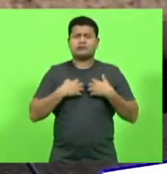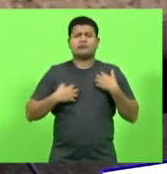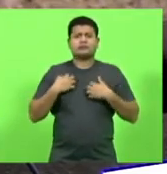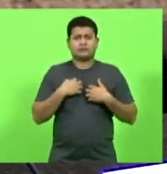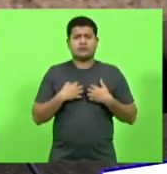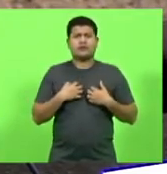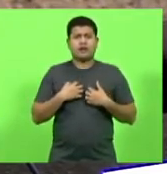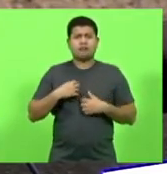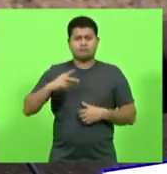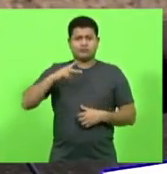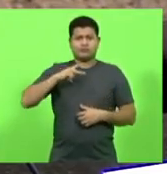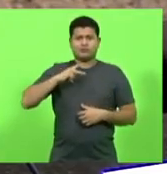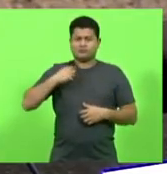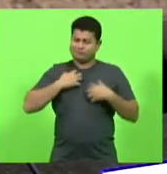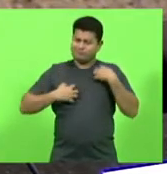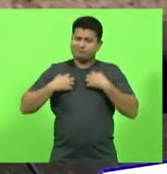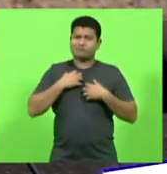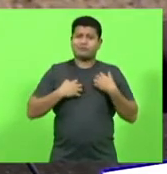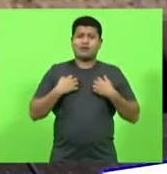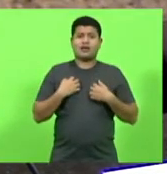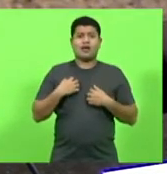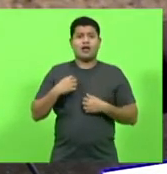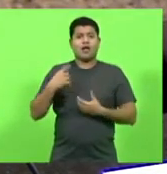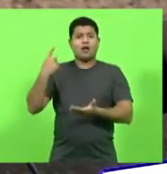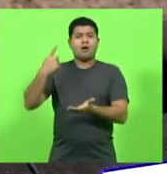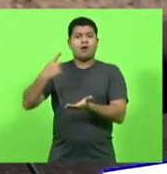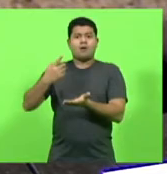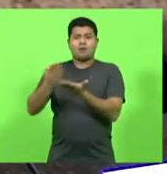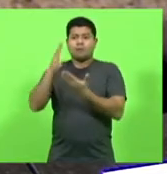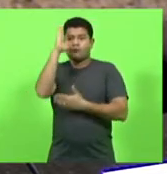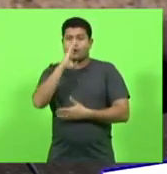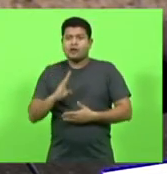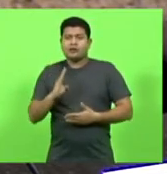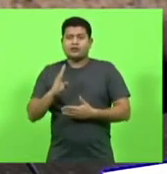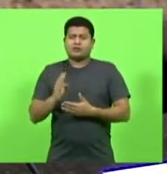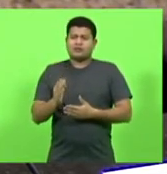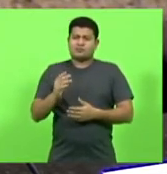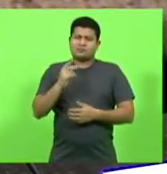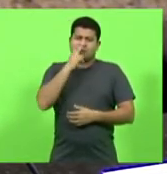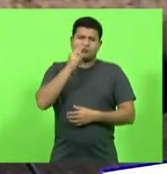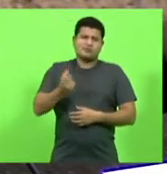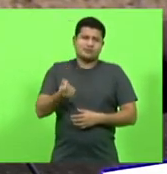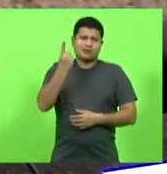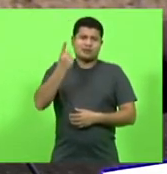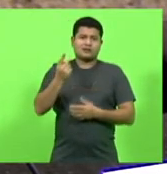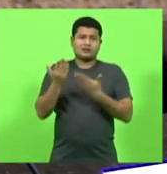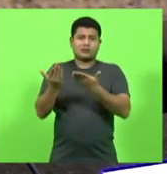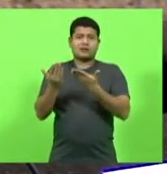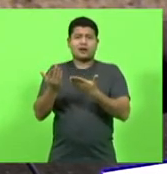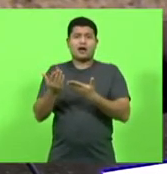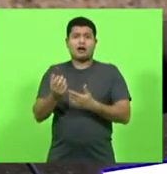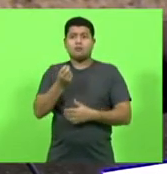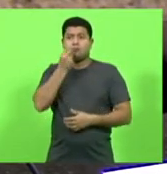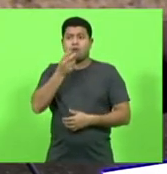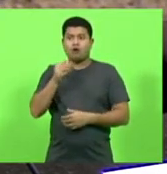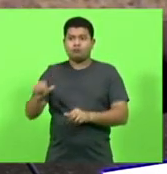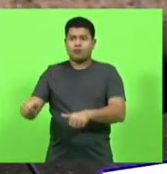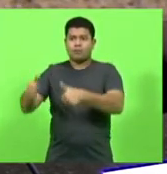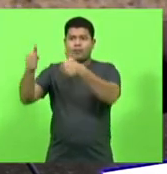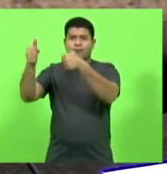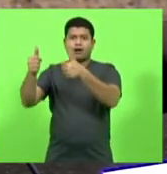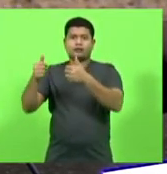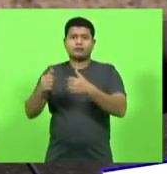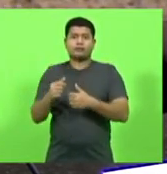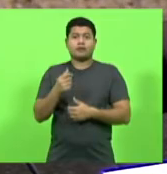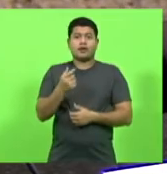Brasil é essa federação meio esquisita, né? Onde quem consegue ter bons resultados manda pouco. Isso é uma loucura. Mas, enfim, é o nosso